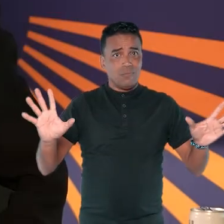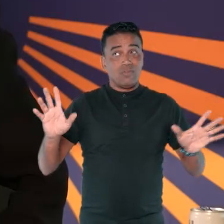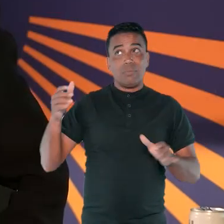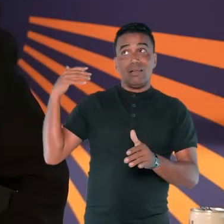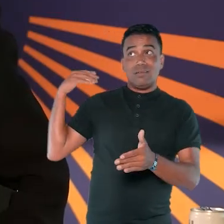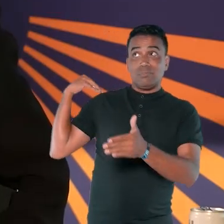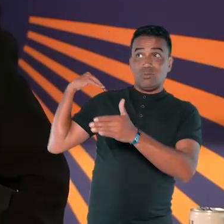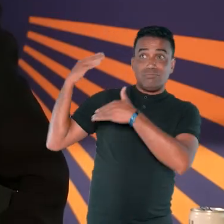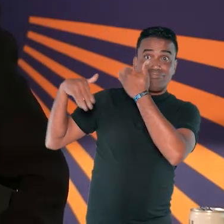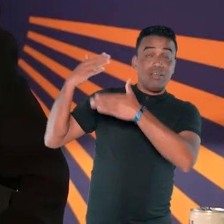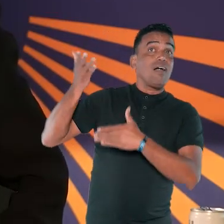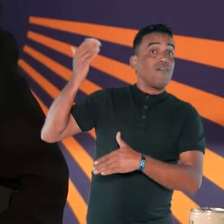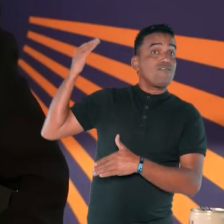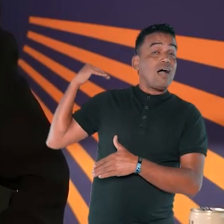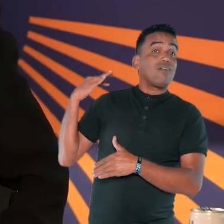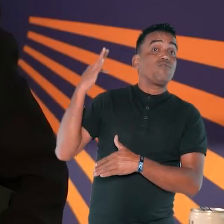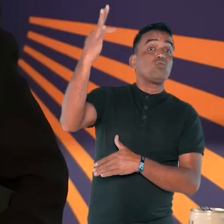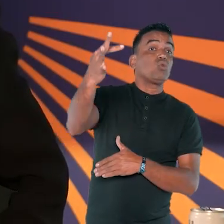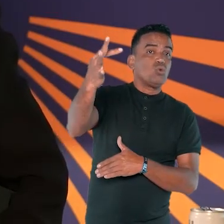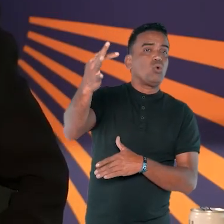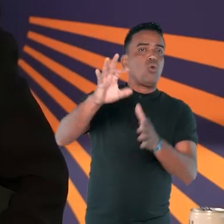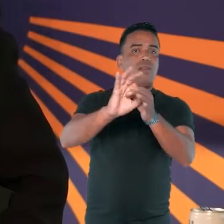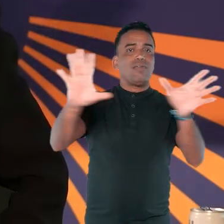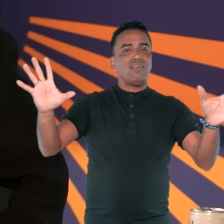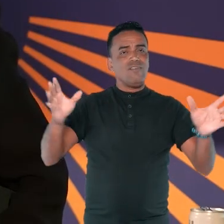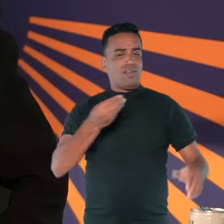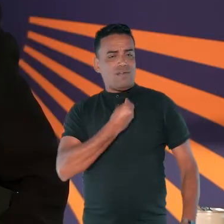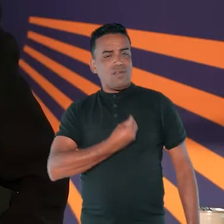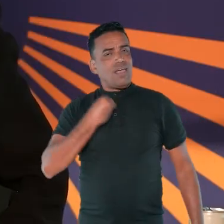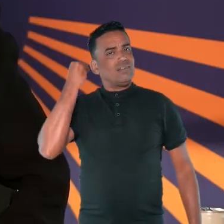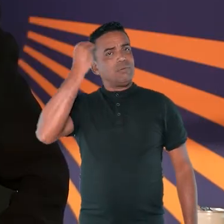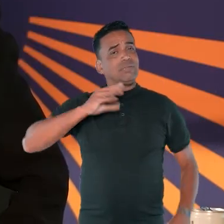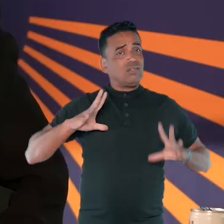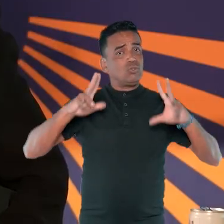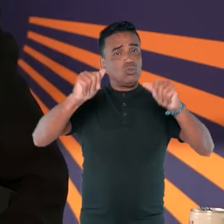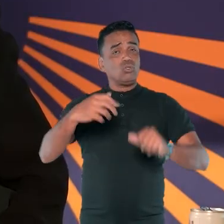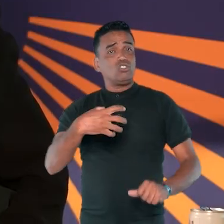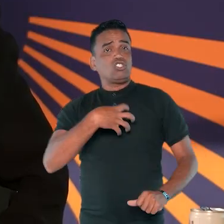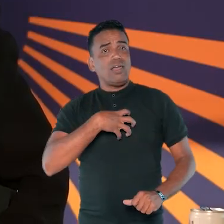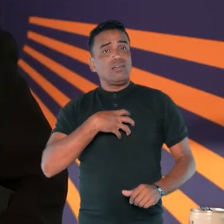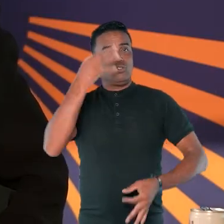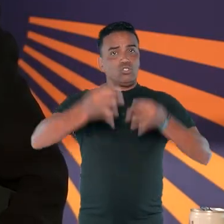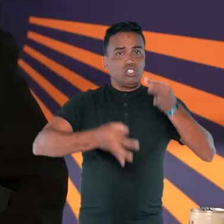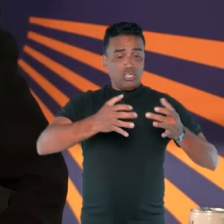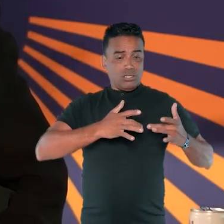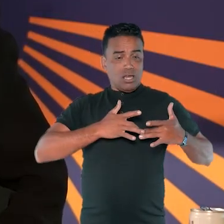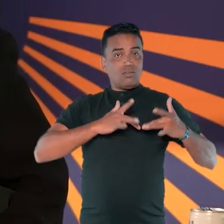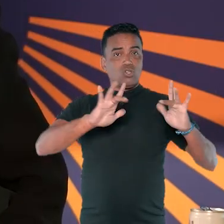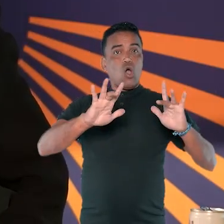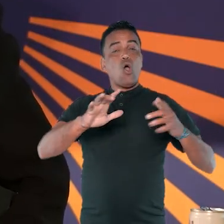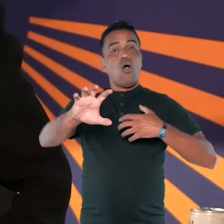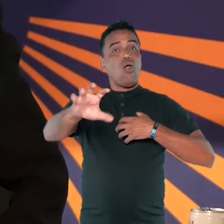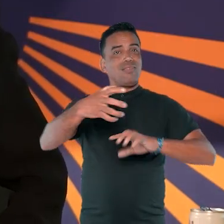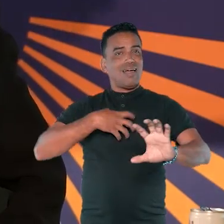no amanhã possam livremente viver todas as formas de justiça, de solidariedade, podendo dizer